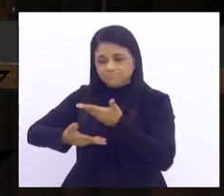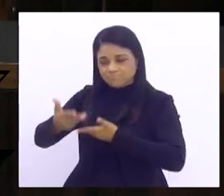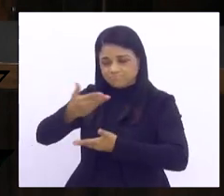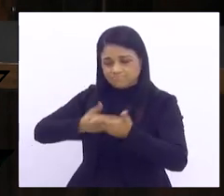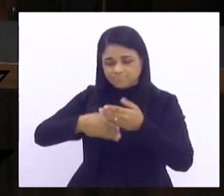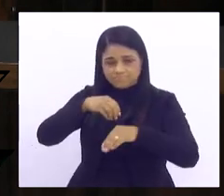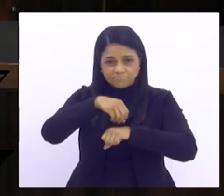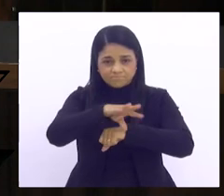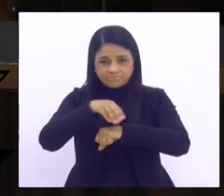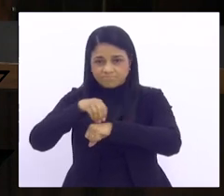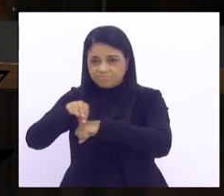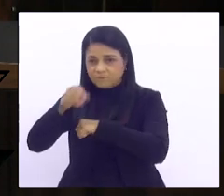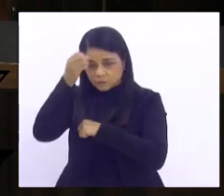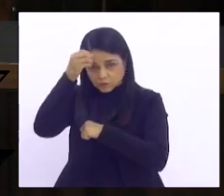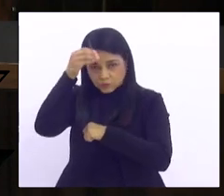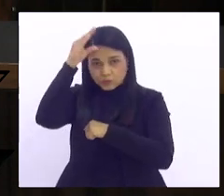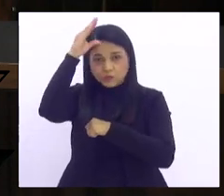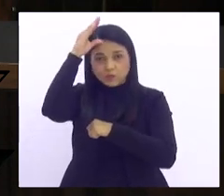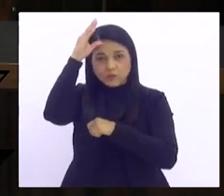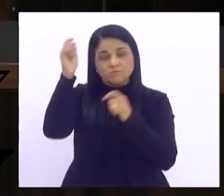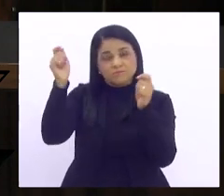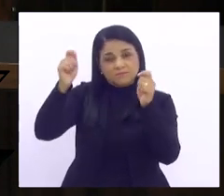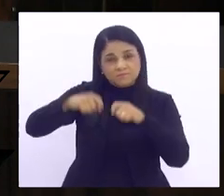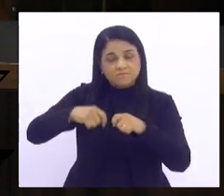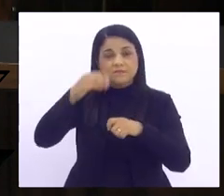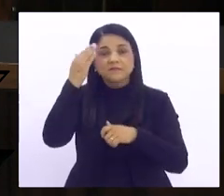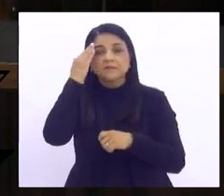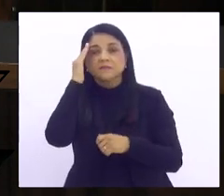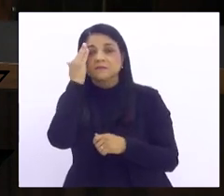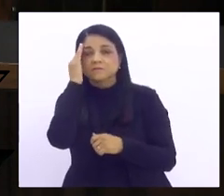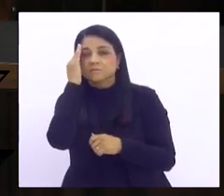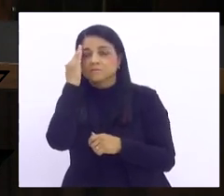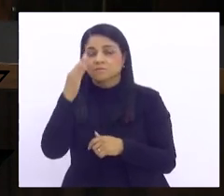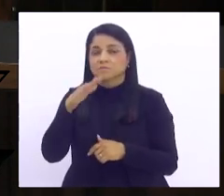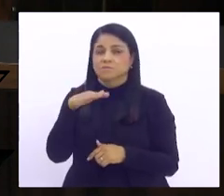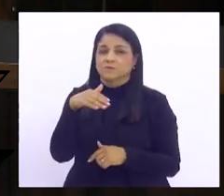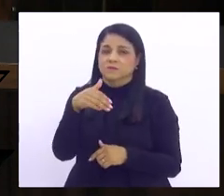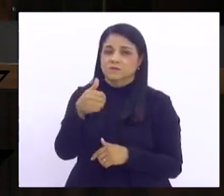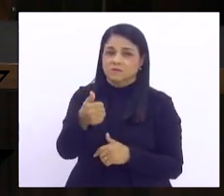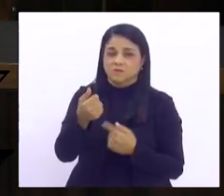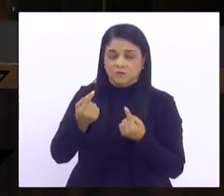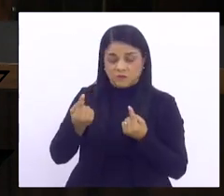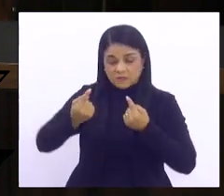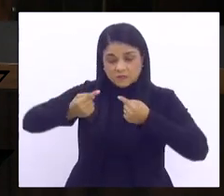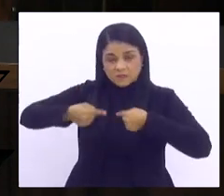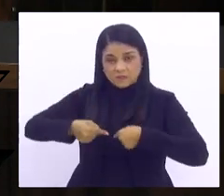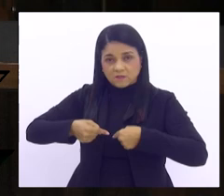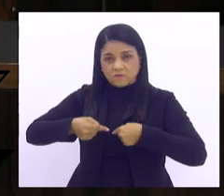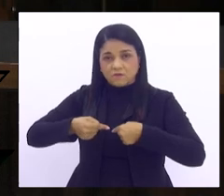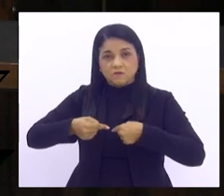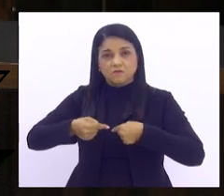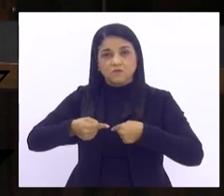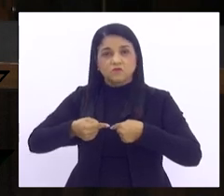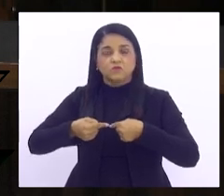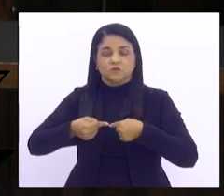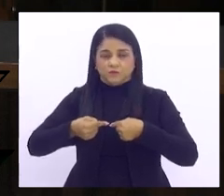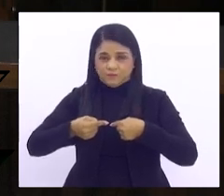de conhecimento, nos permitirão compreender melhor os desafios que